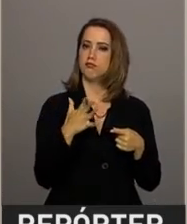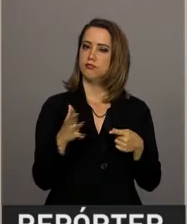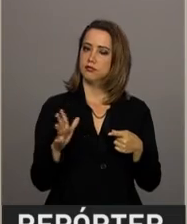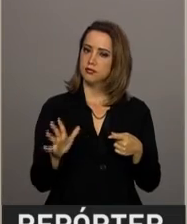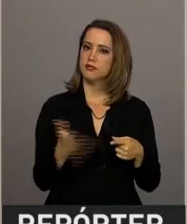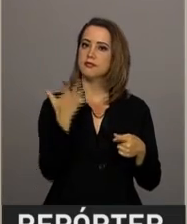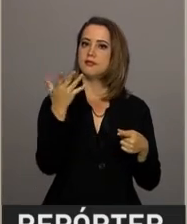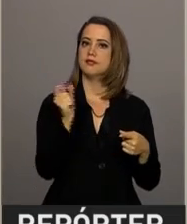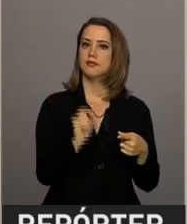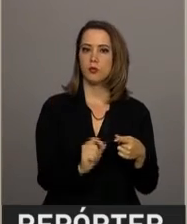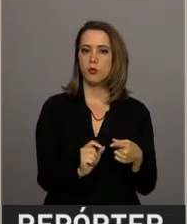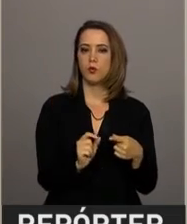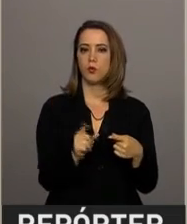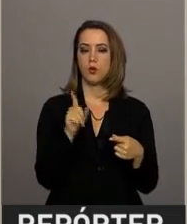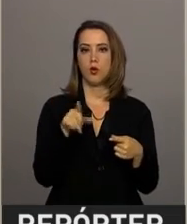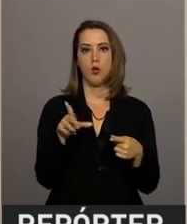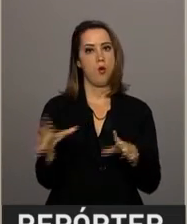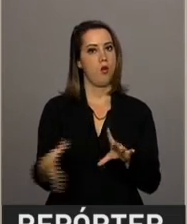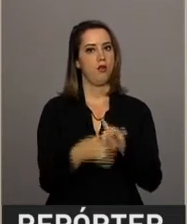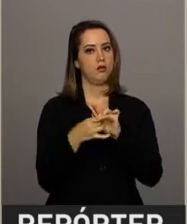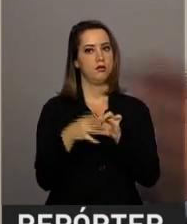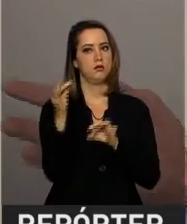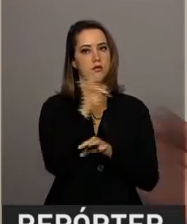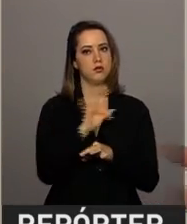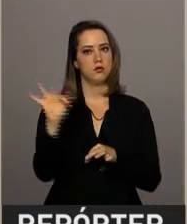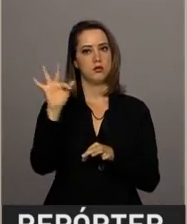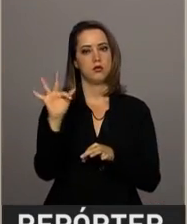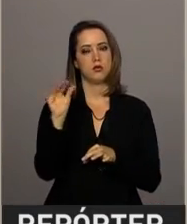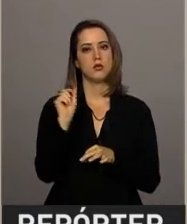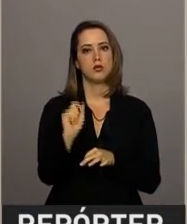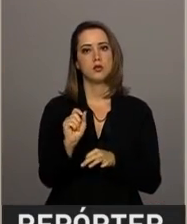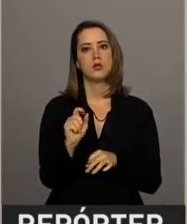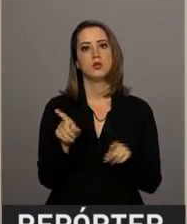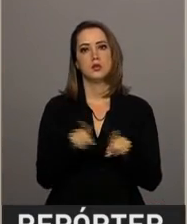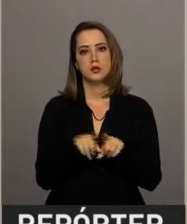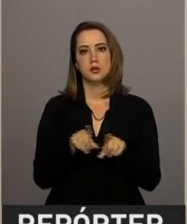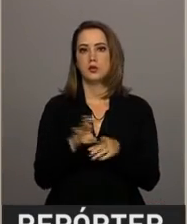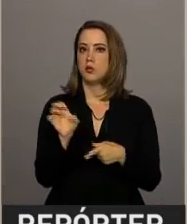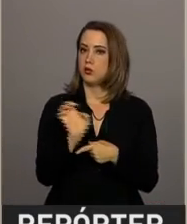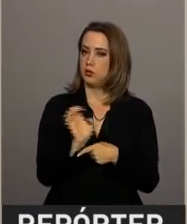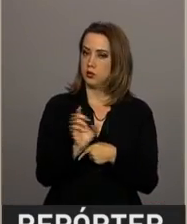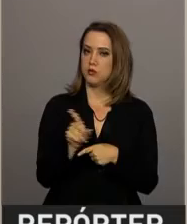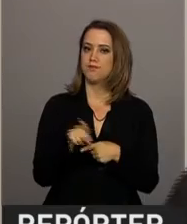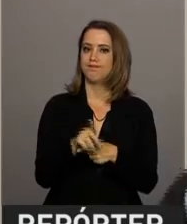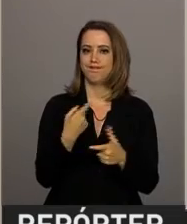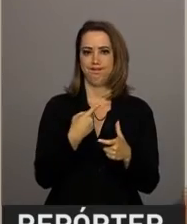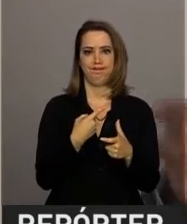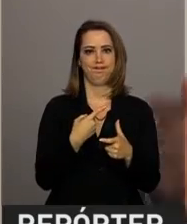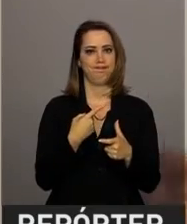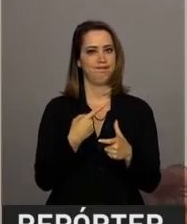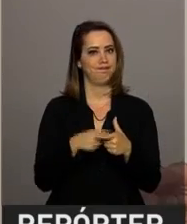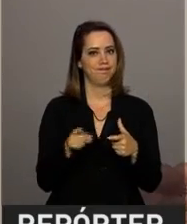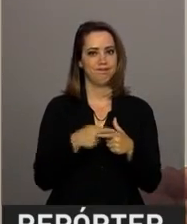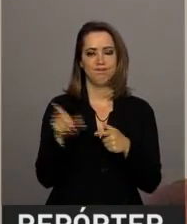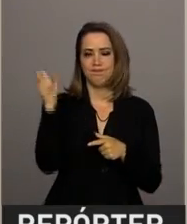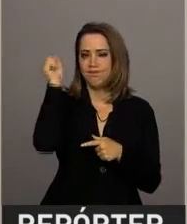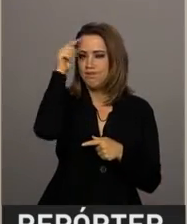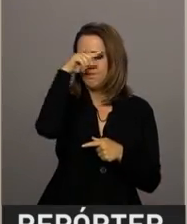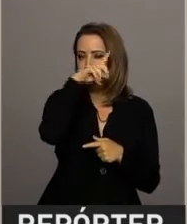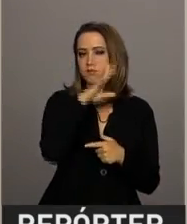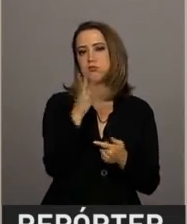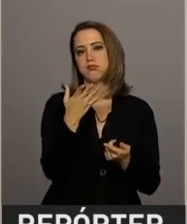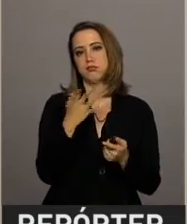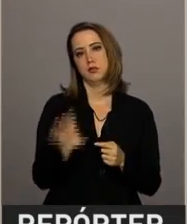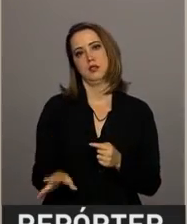com muito colorido, não é? A questão federativa, porque os estados, sabem os senhores, estão numa situação dificílima, alguns quase quebrados, não